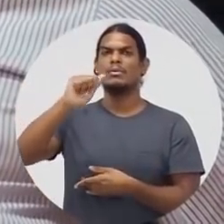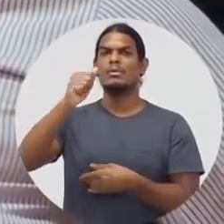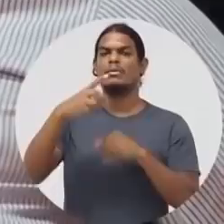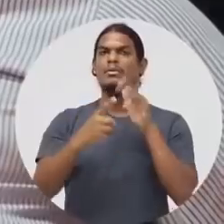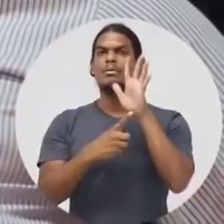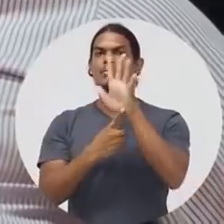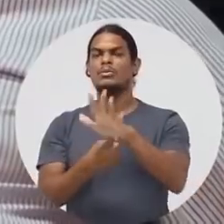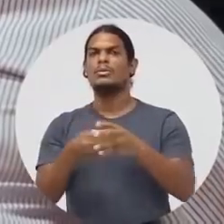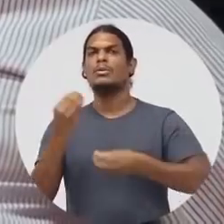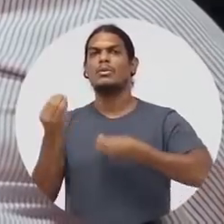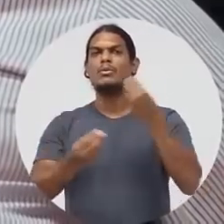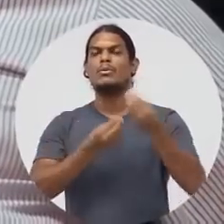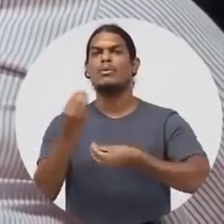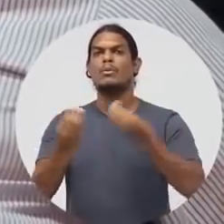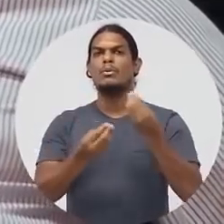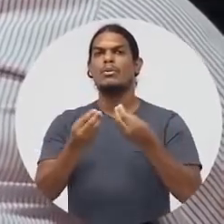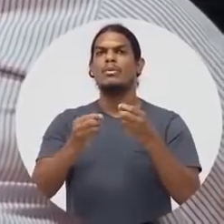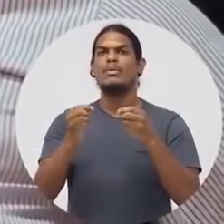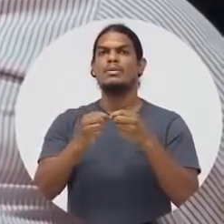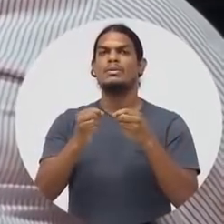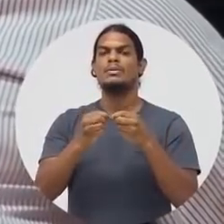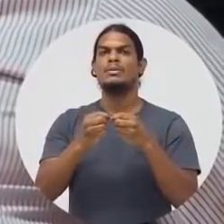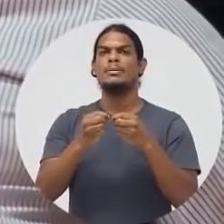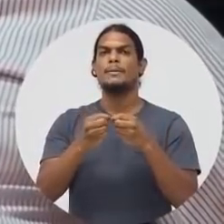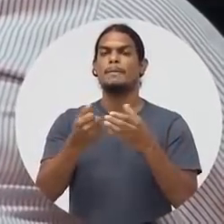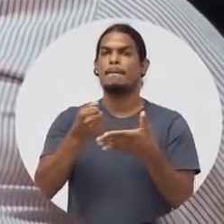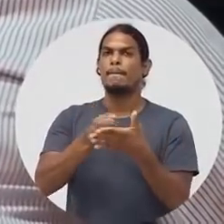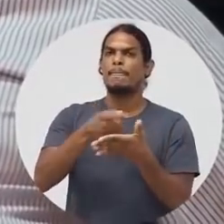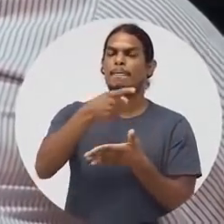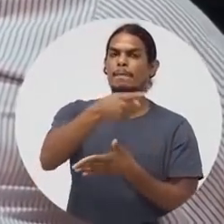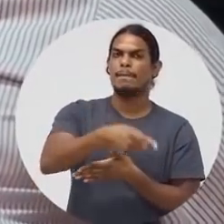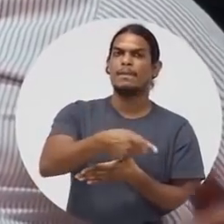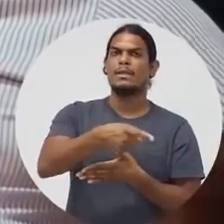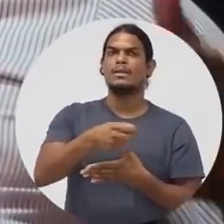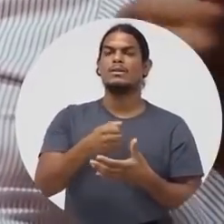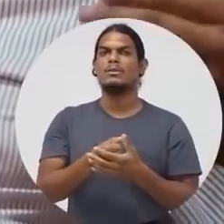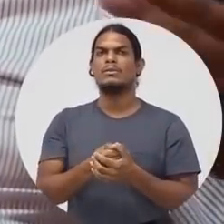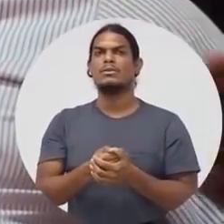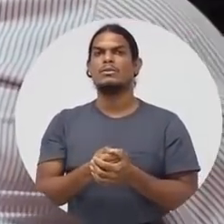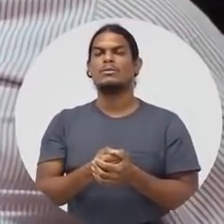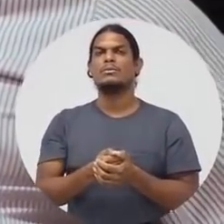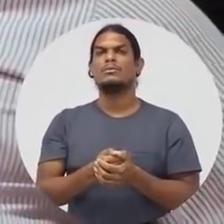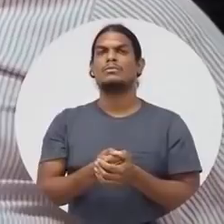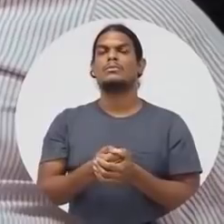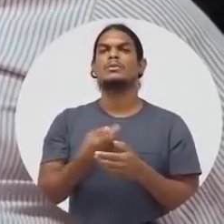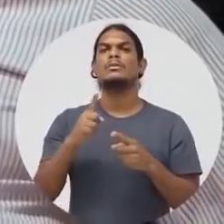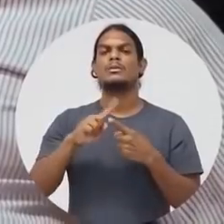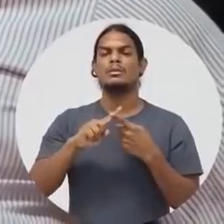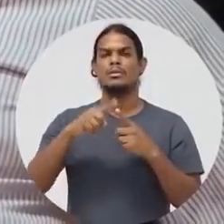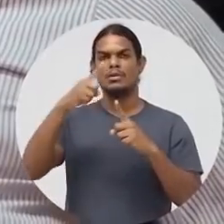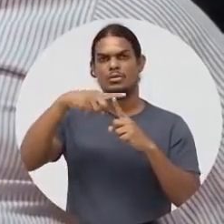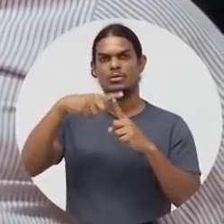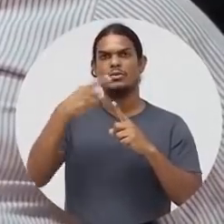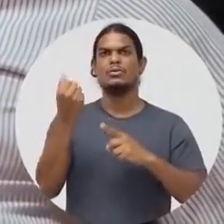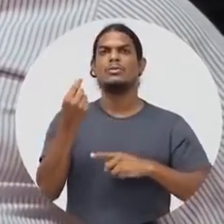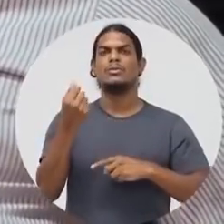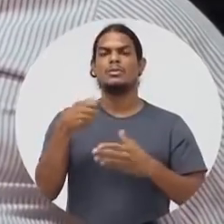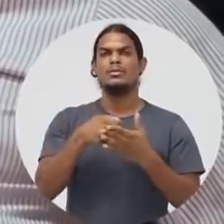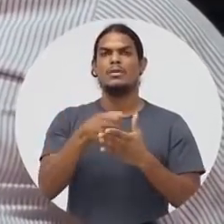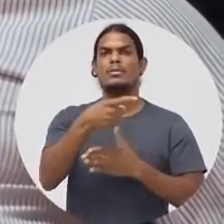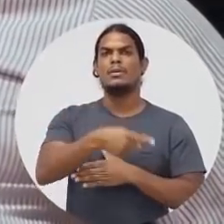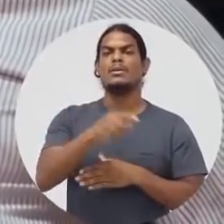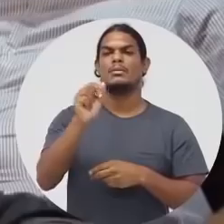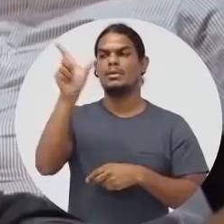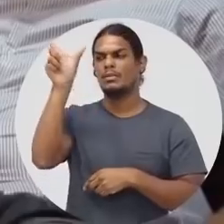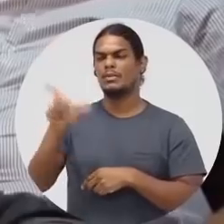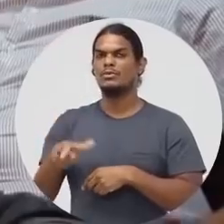como acontecerá a remuneração de ambas as partes, tá certo? Tanto a moeda que pagará, quanto a pessoa que vai receber